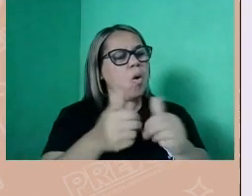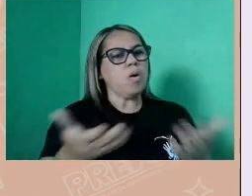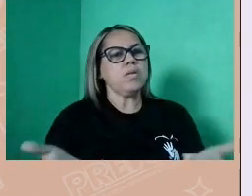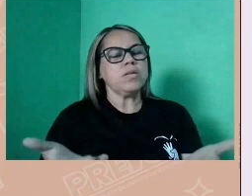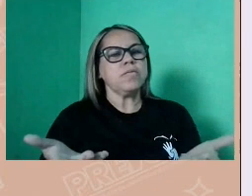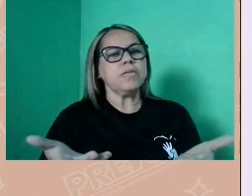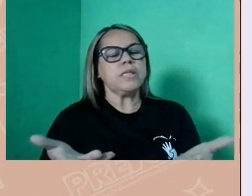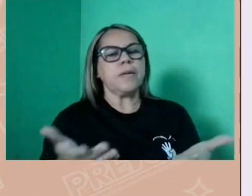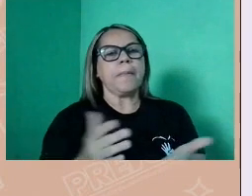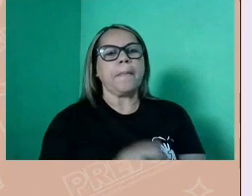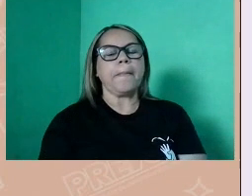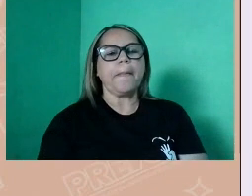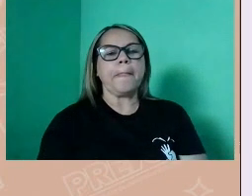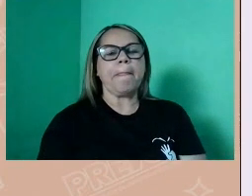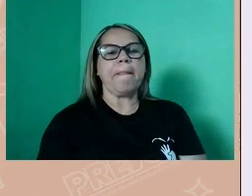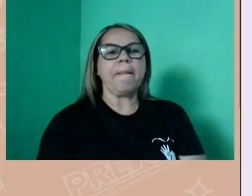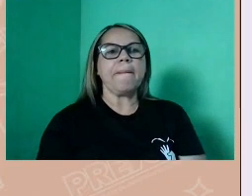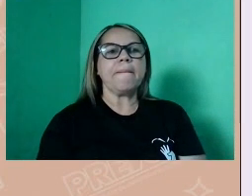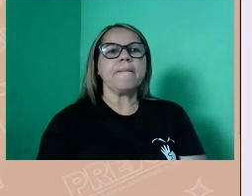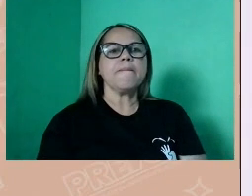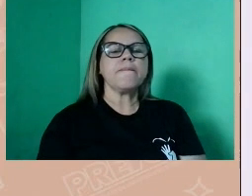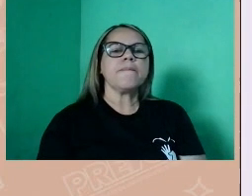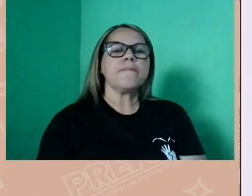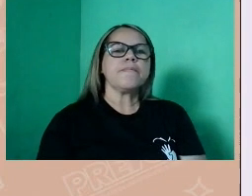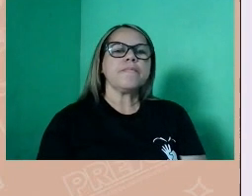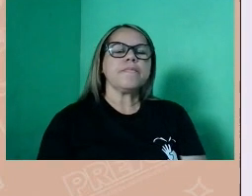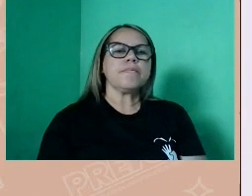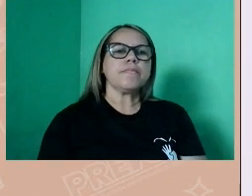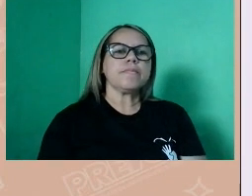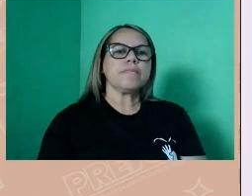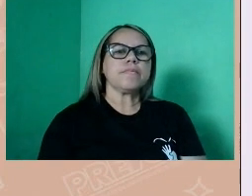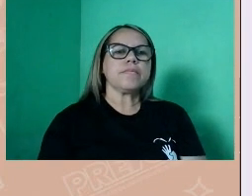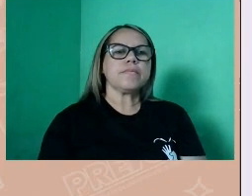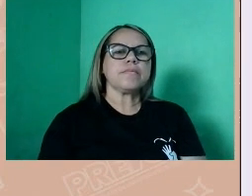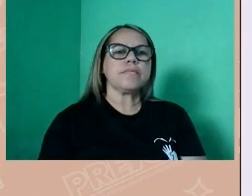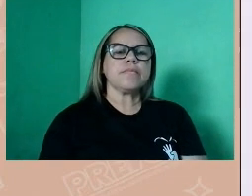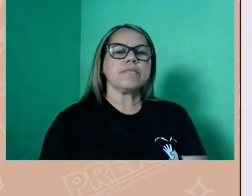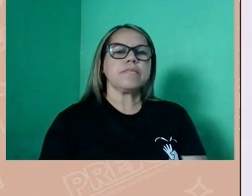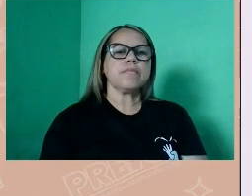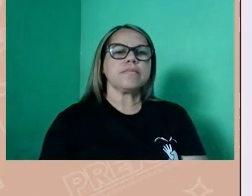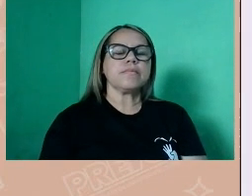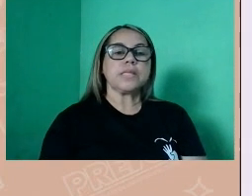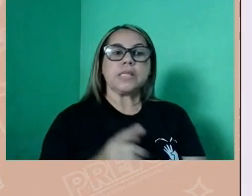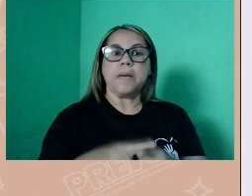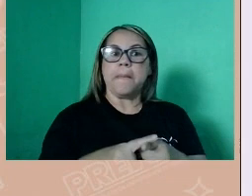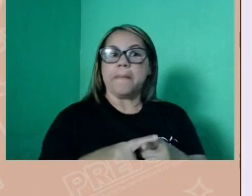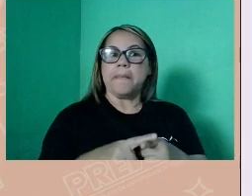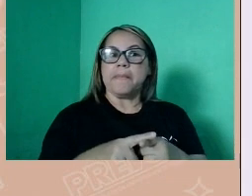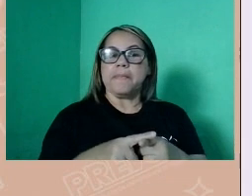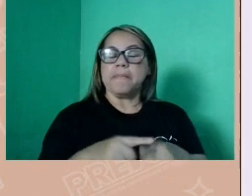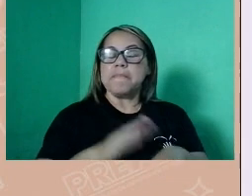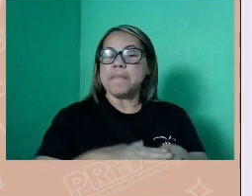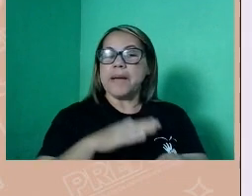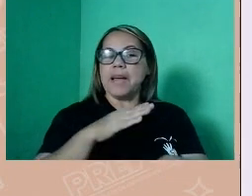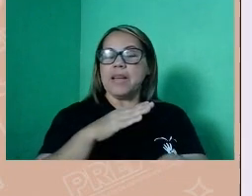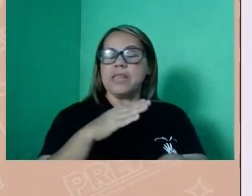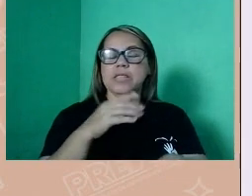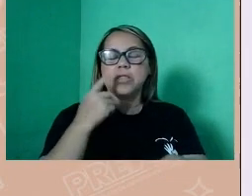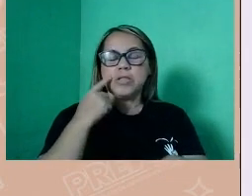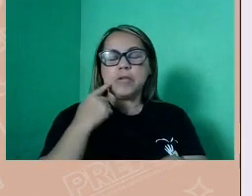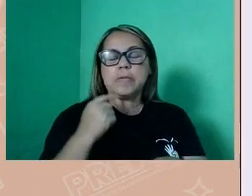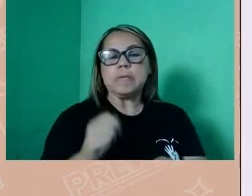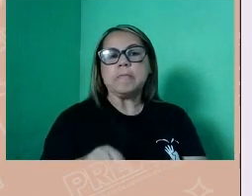and more broadly e mais aprofundamente né mais adiante against the hardships